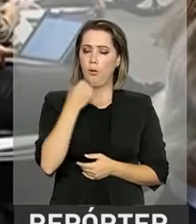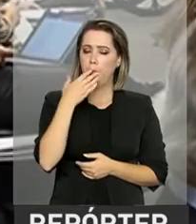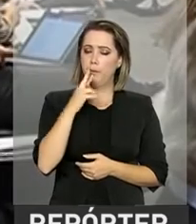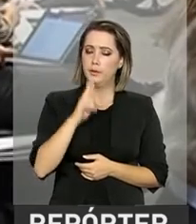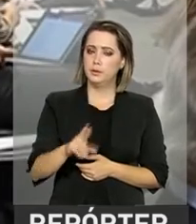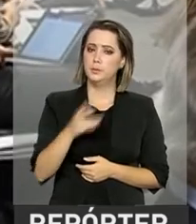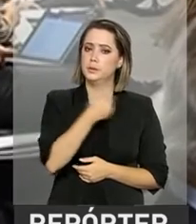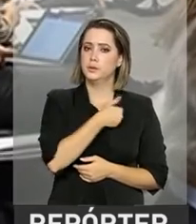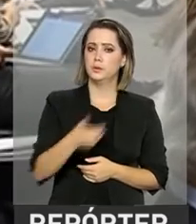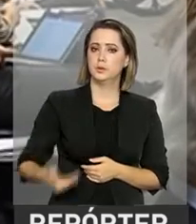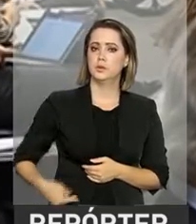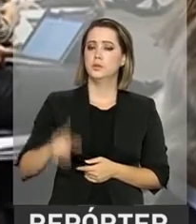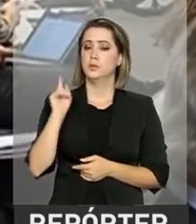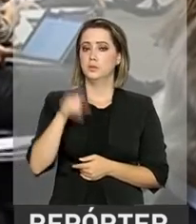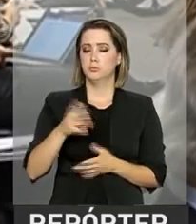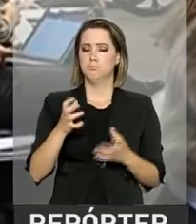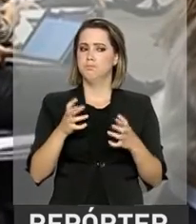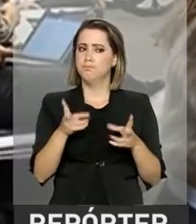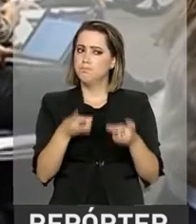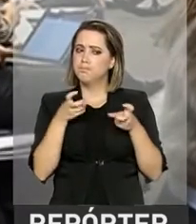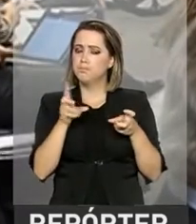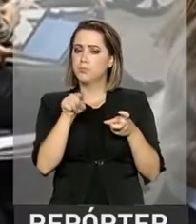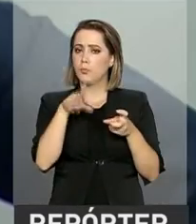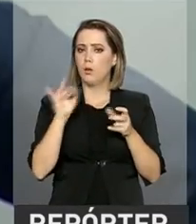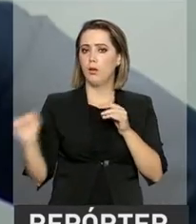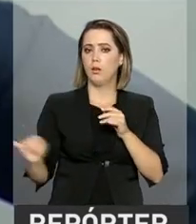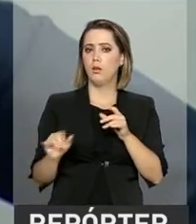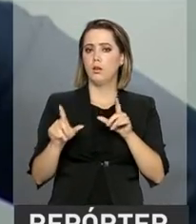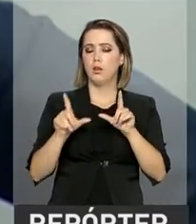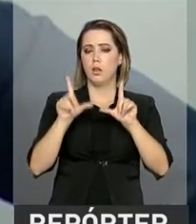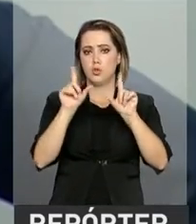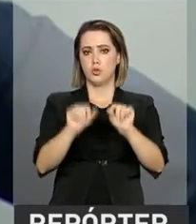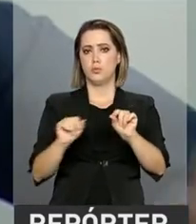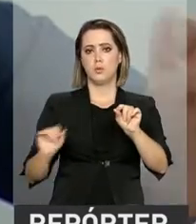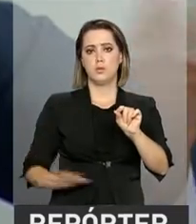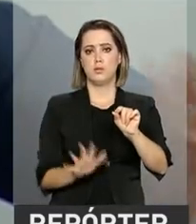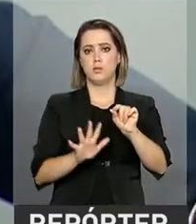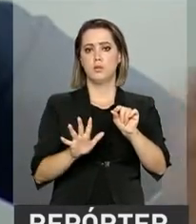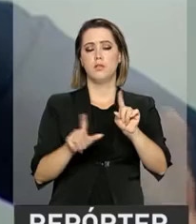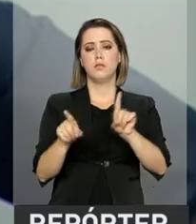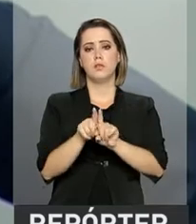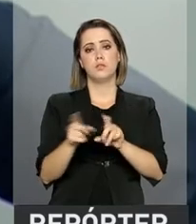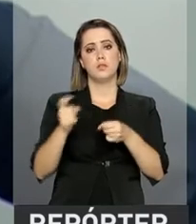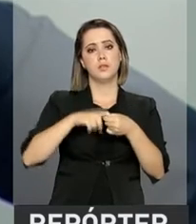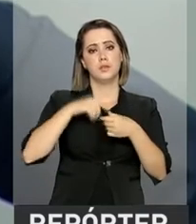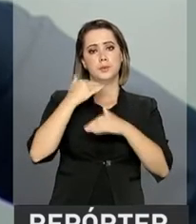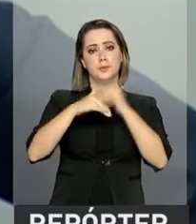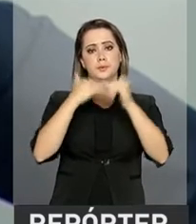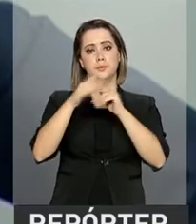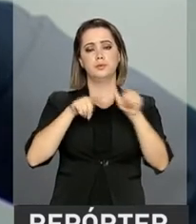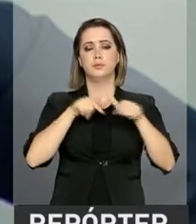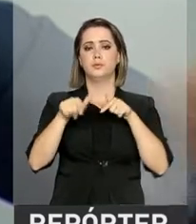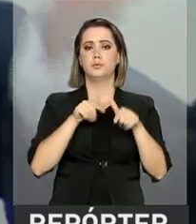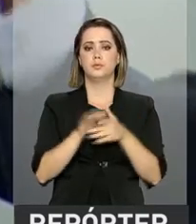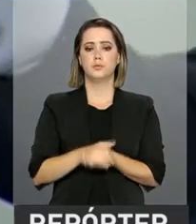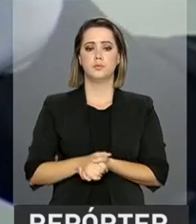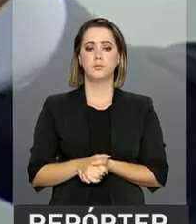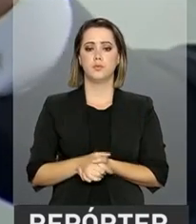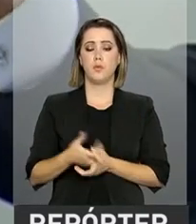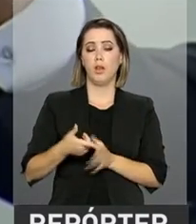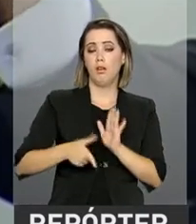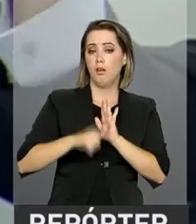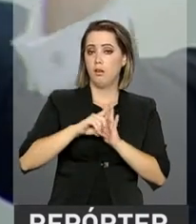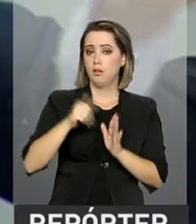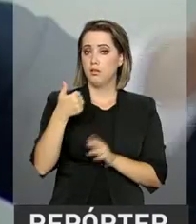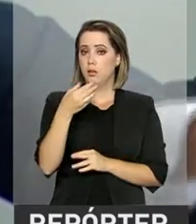resultados do governo já são sentidos, como a queda da inflação, redução dos juros e a volta da geração de empregos. Caiu de